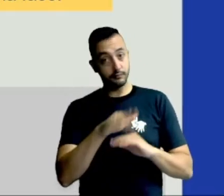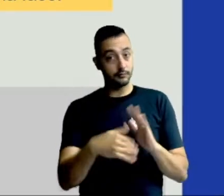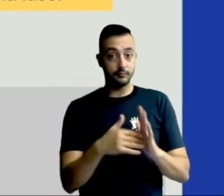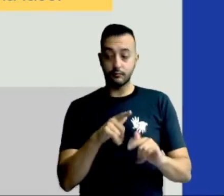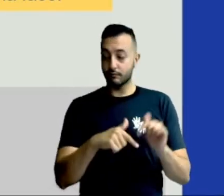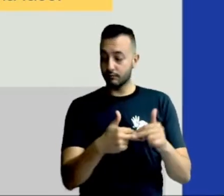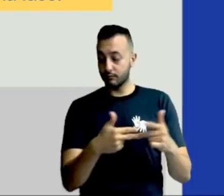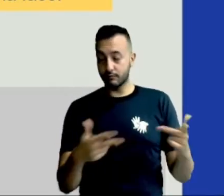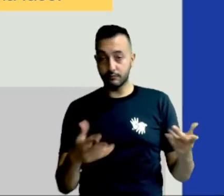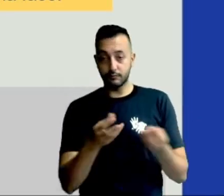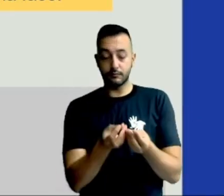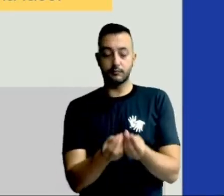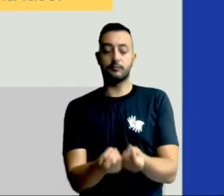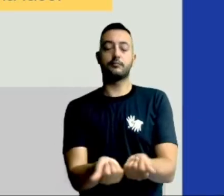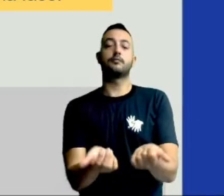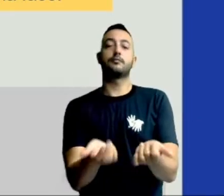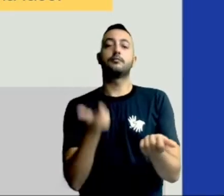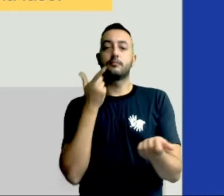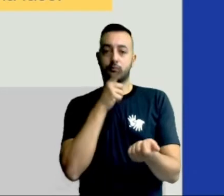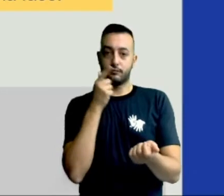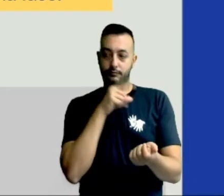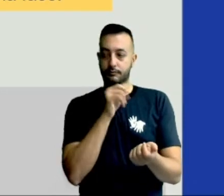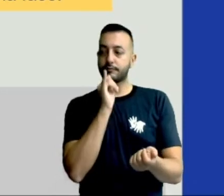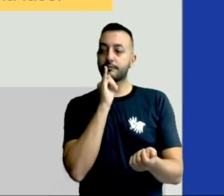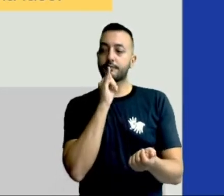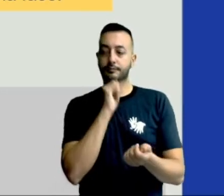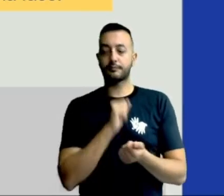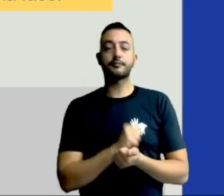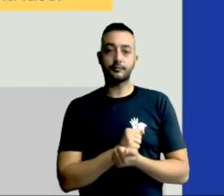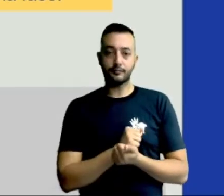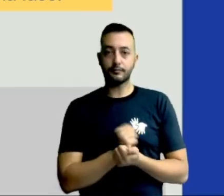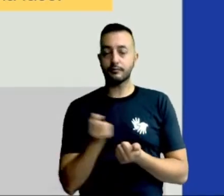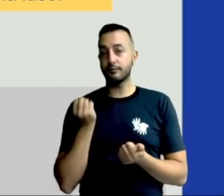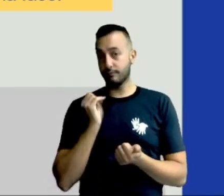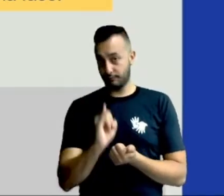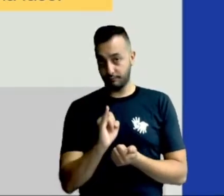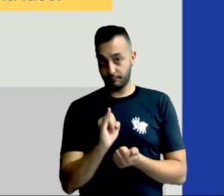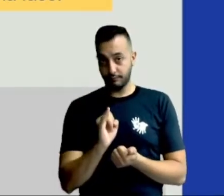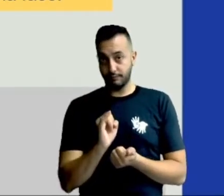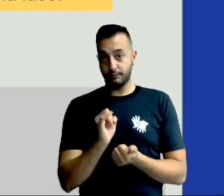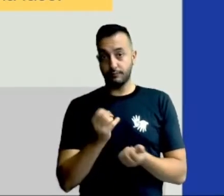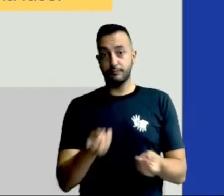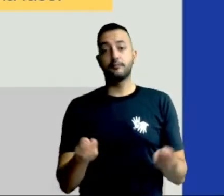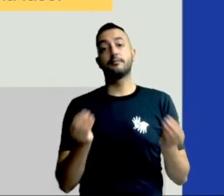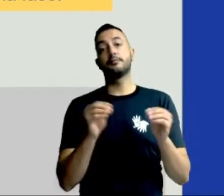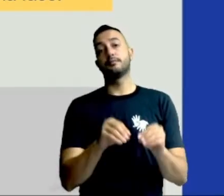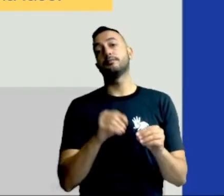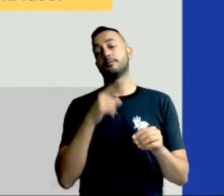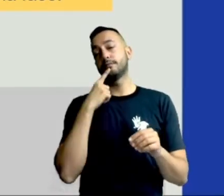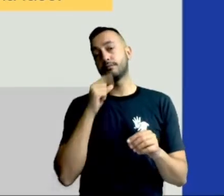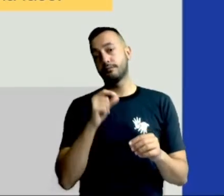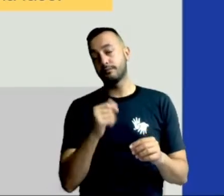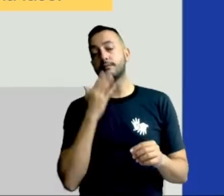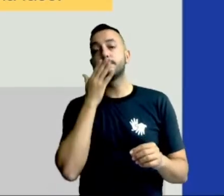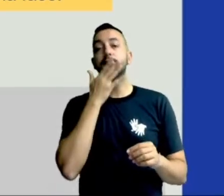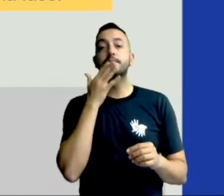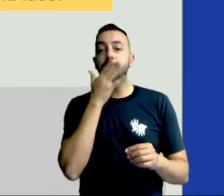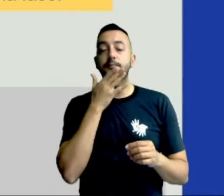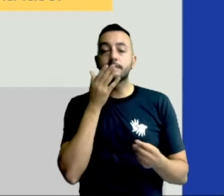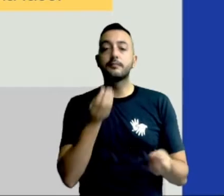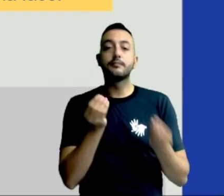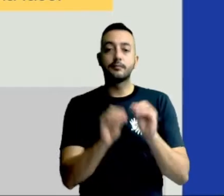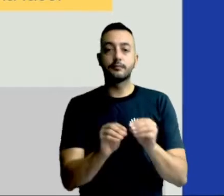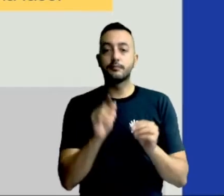na mistura são dissolvidos. Por exemplo, se adicionarmos sal e açúcar na